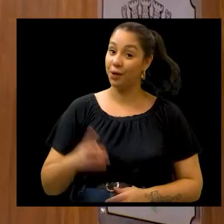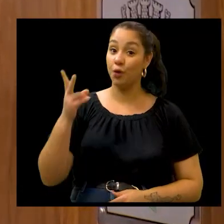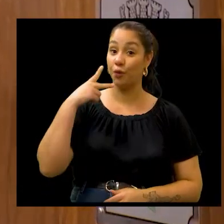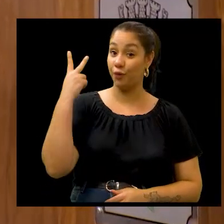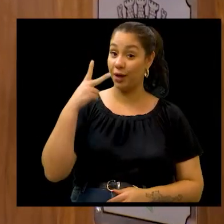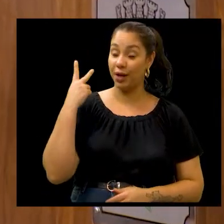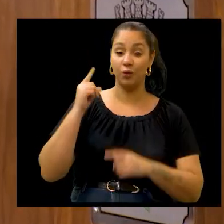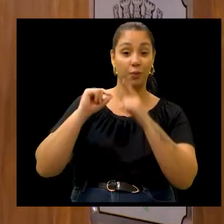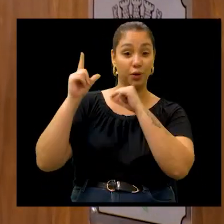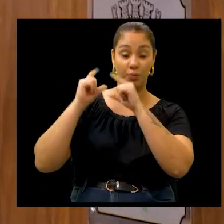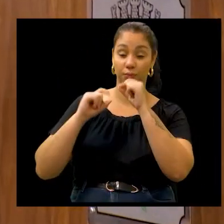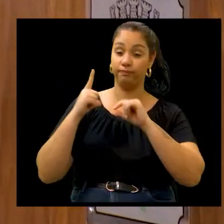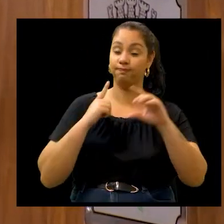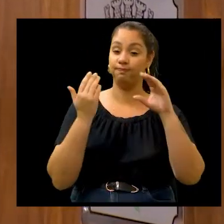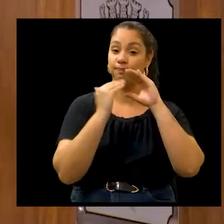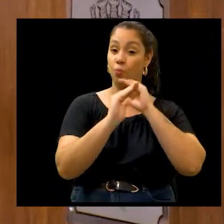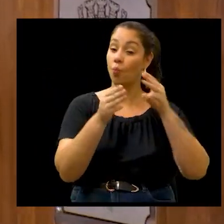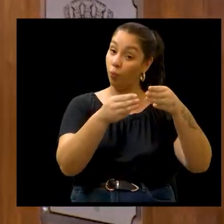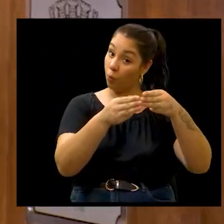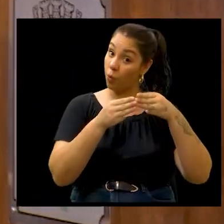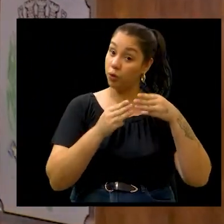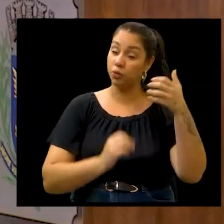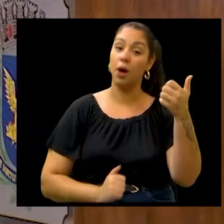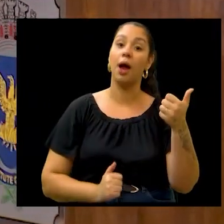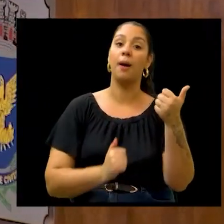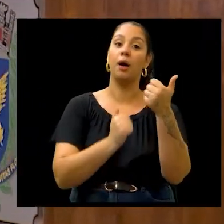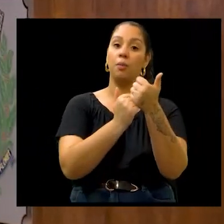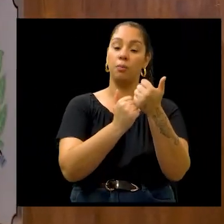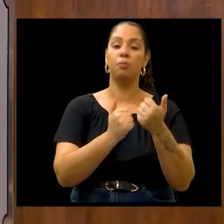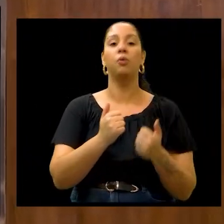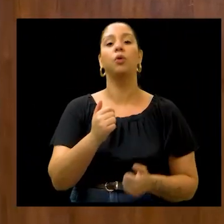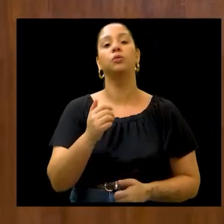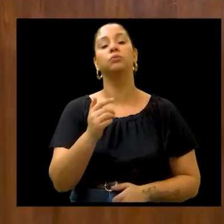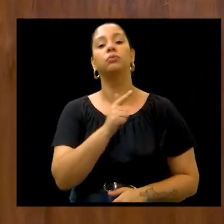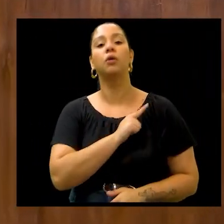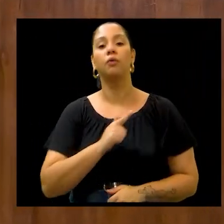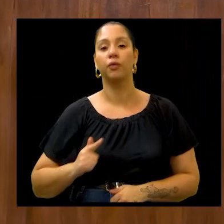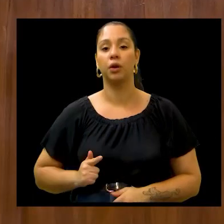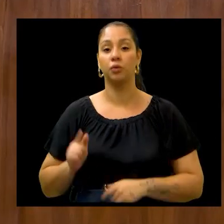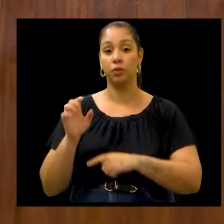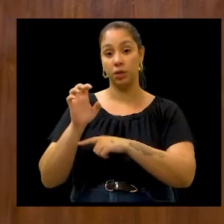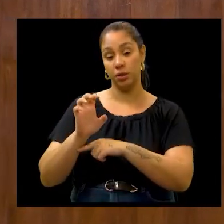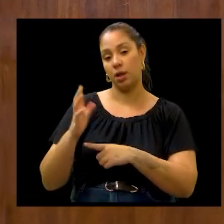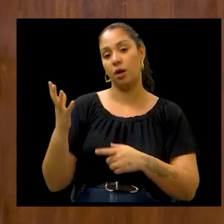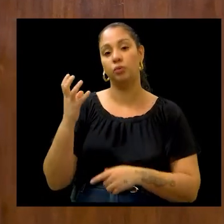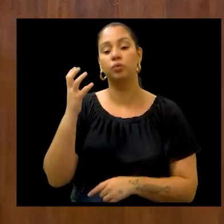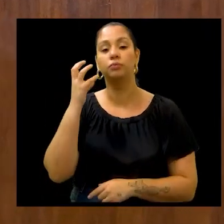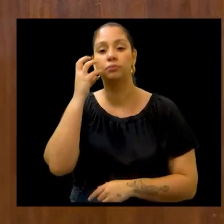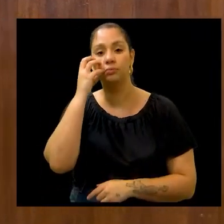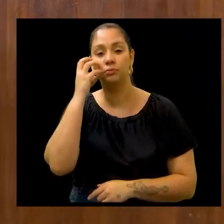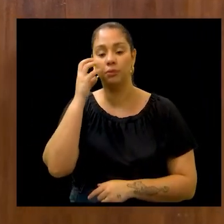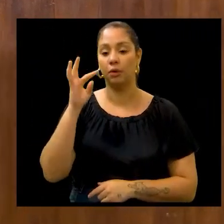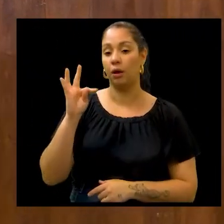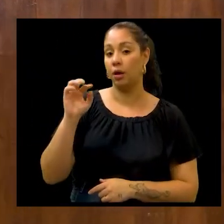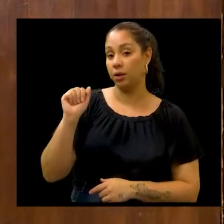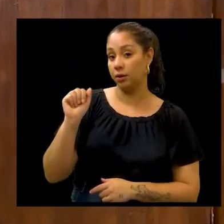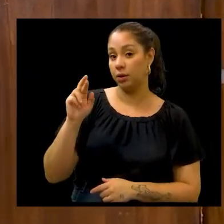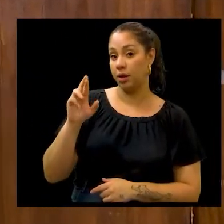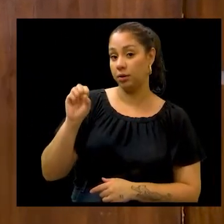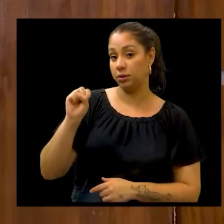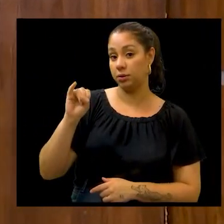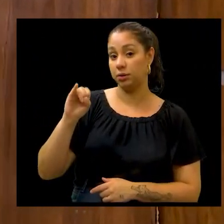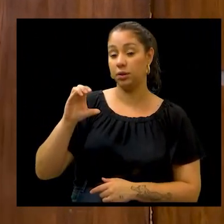O vereador Major Jaime protocolou uma moção de apoio ao governador do estado, Tarcísio de Freitas, ao secretário